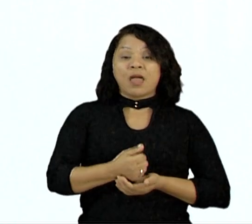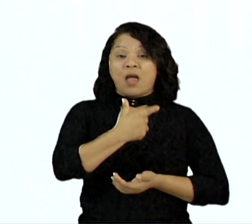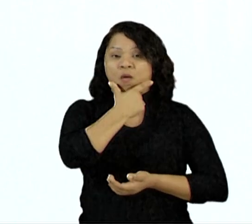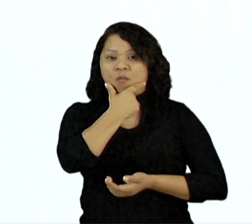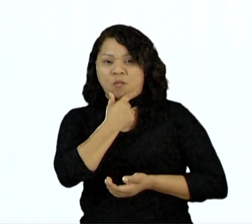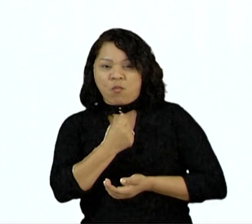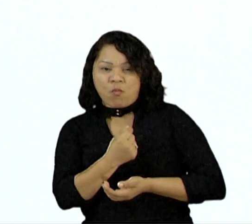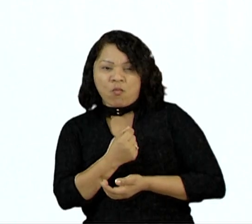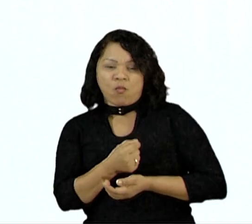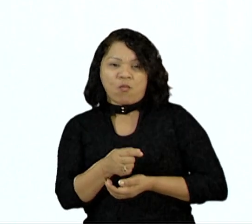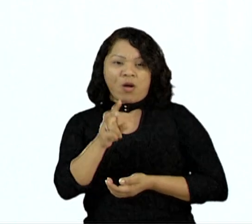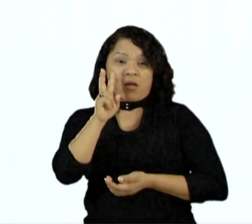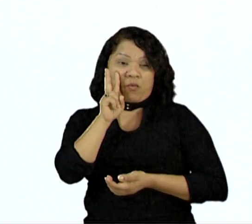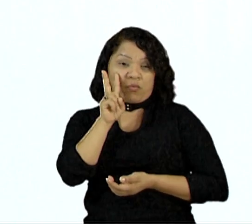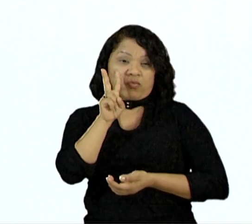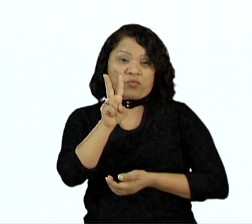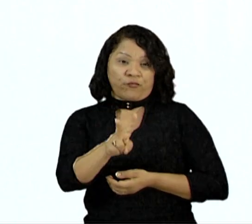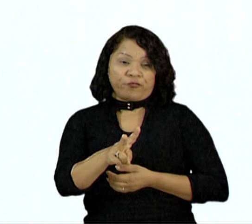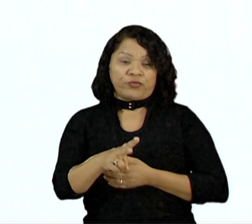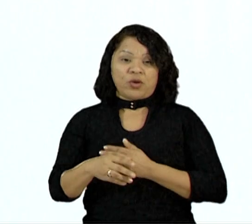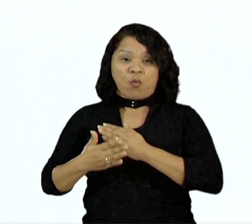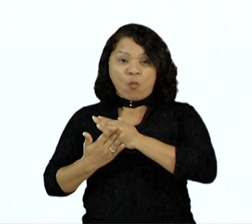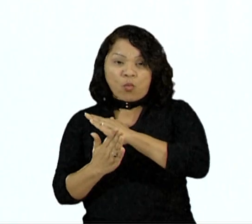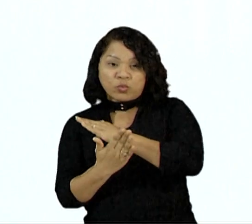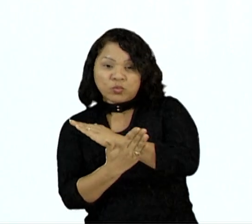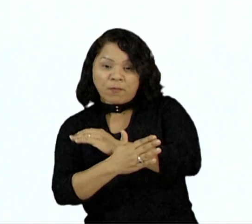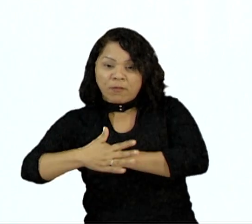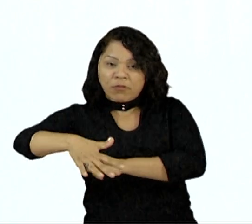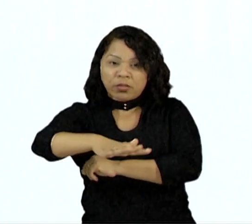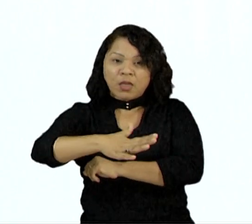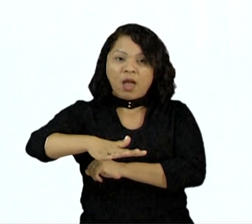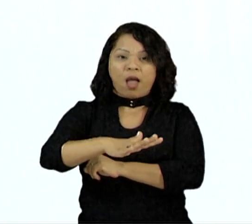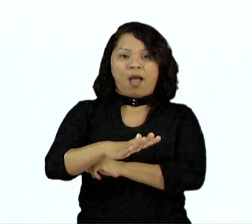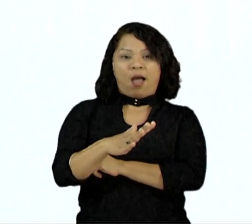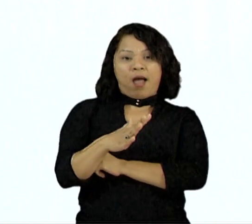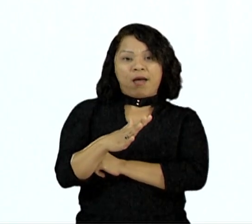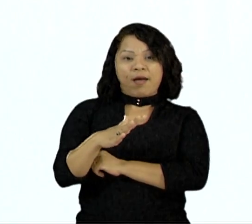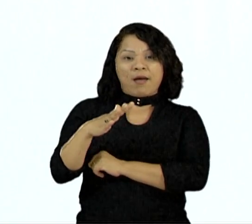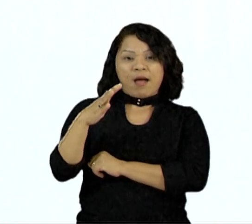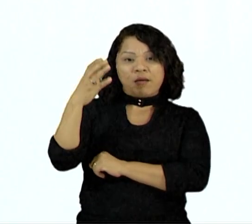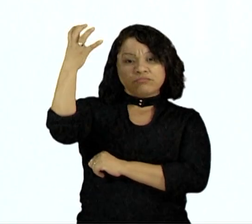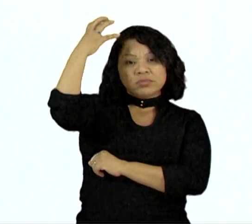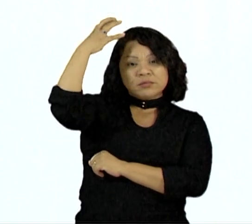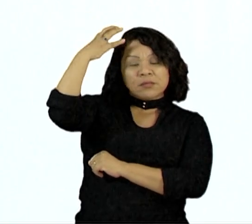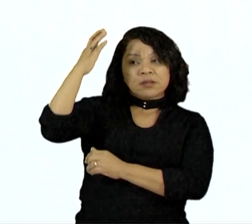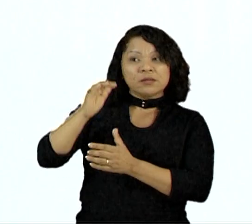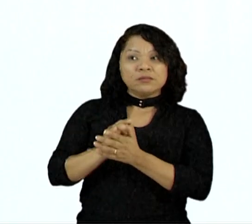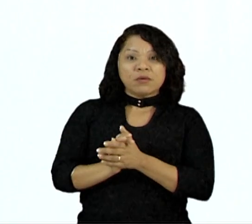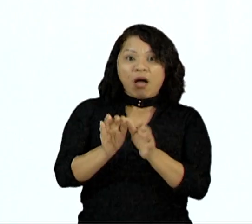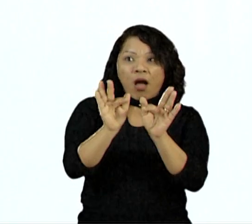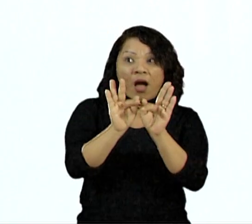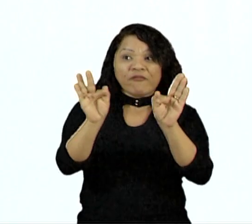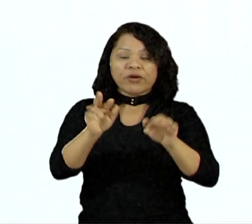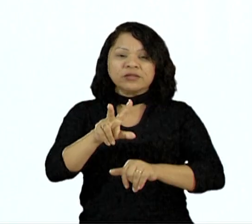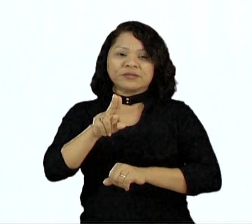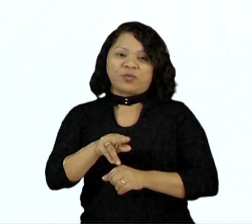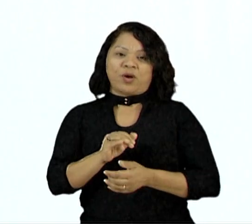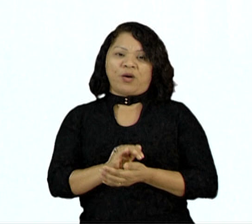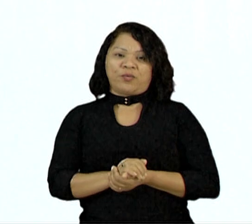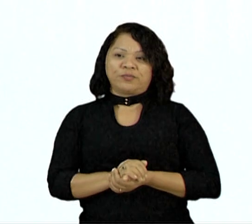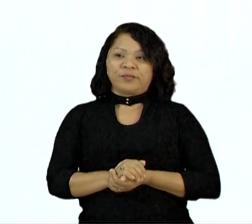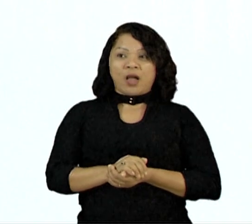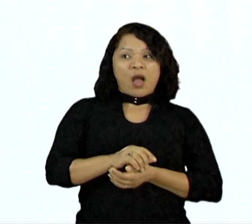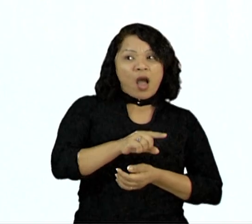próximo da área de banho. A mesma frase, só que agora no plural. Os